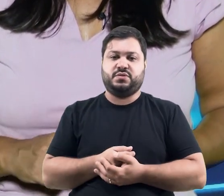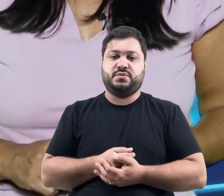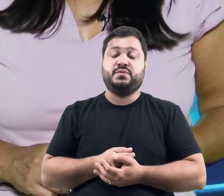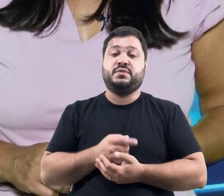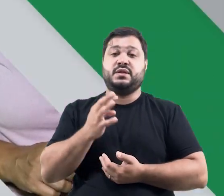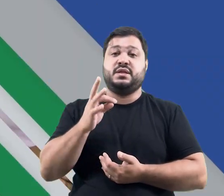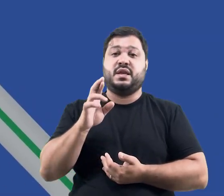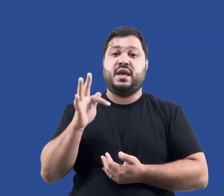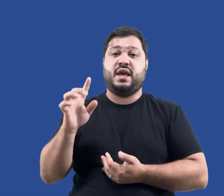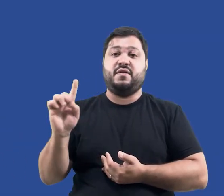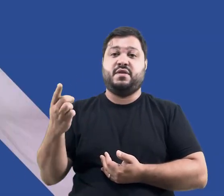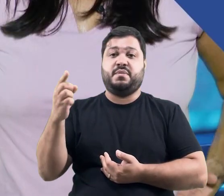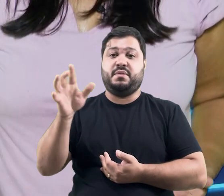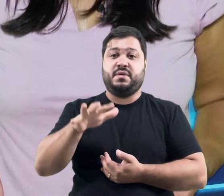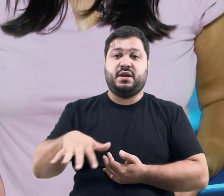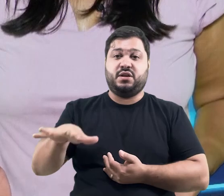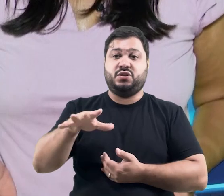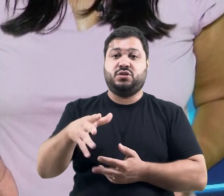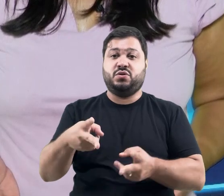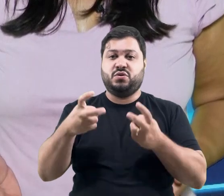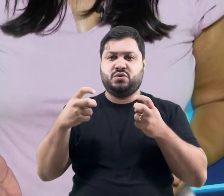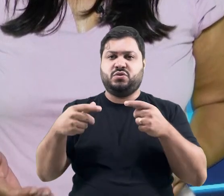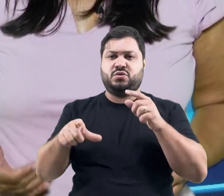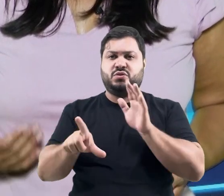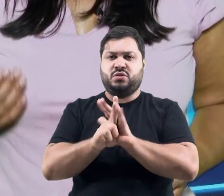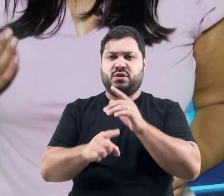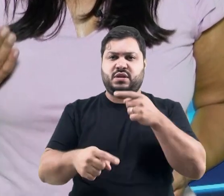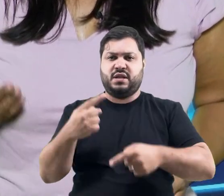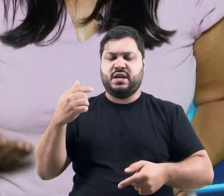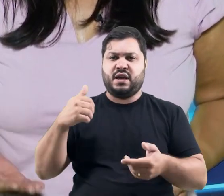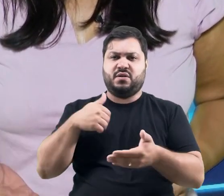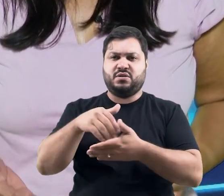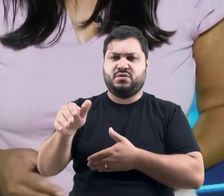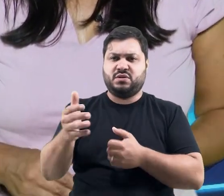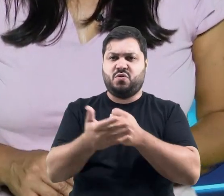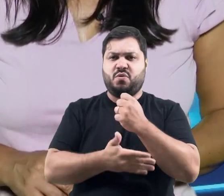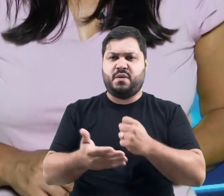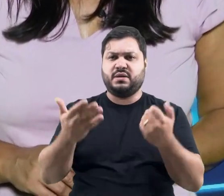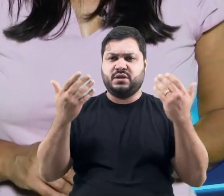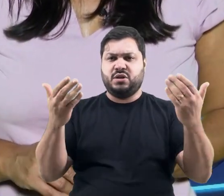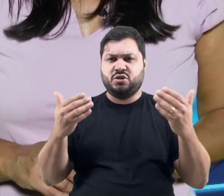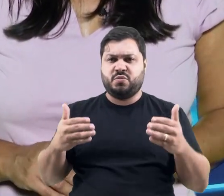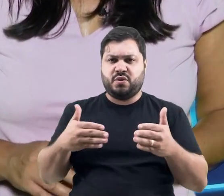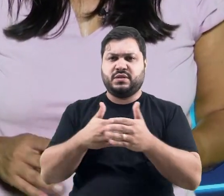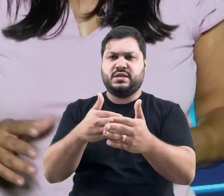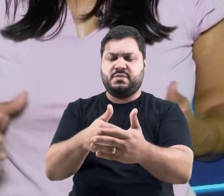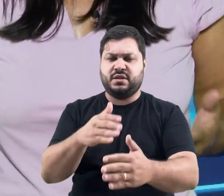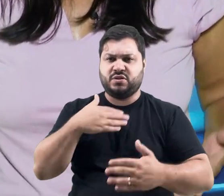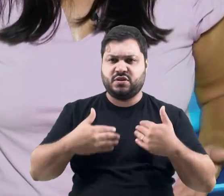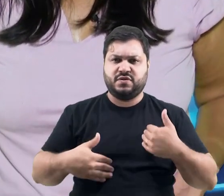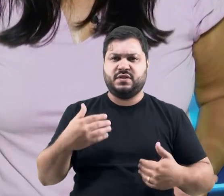própria saúde. O TRF da Primeira Região considerou ilegal a exclusão com base em